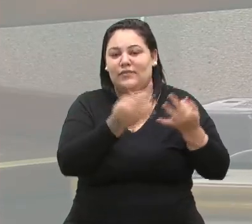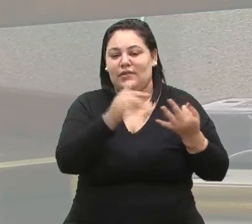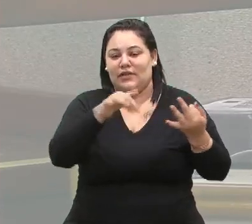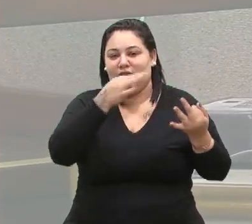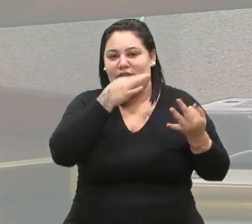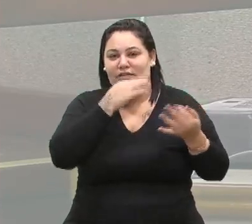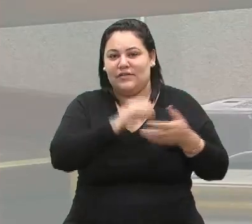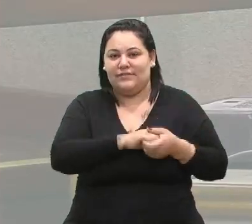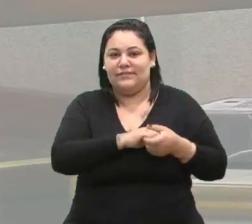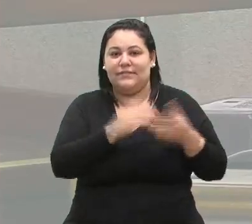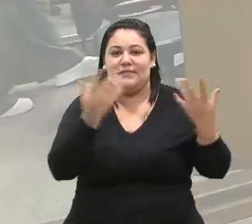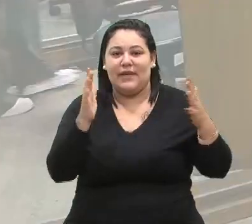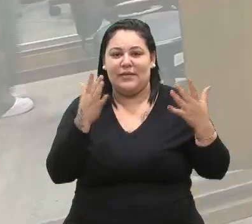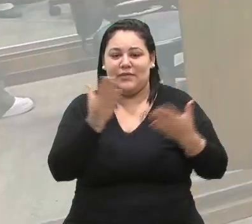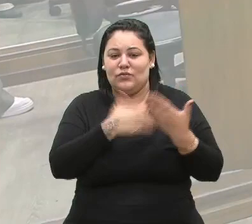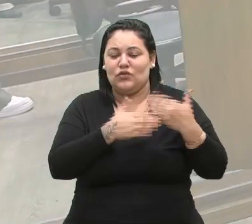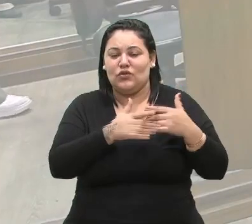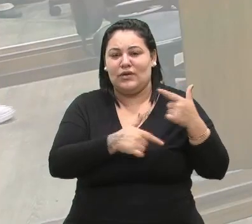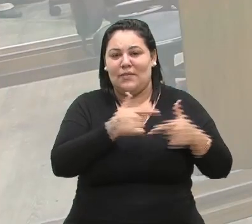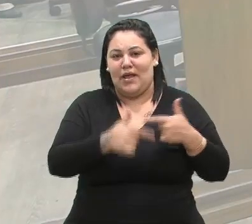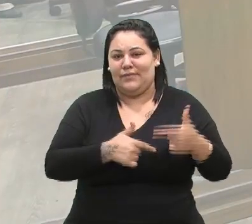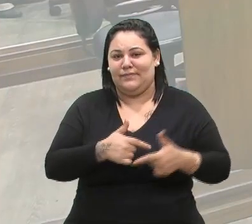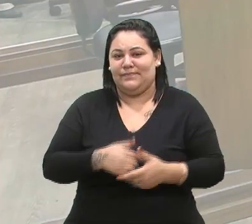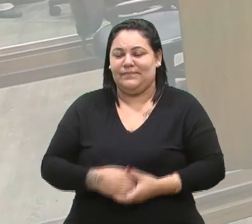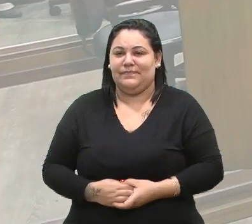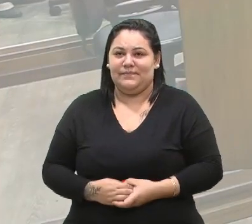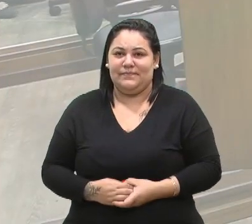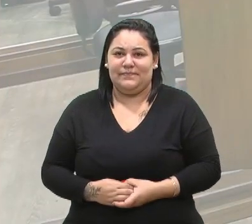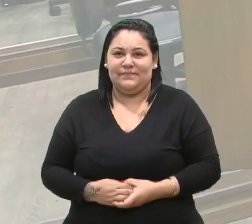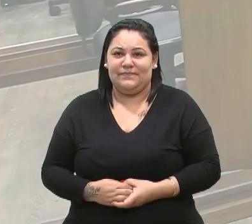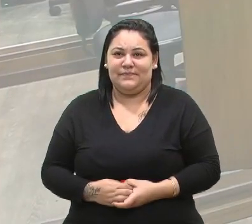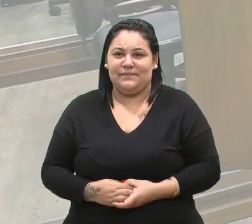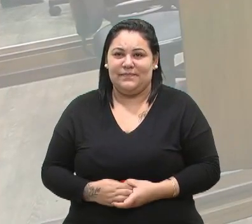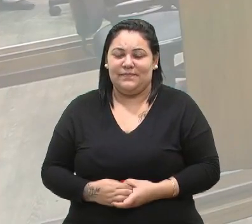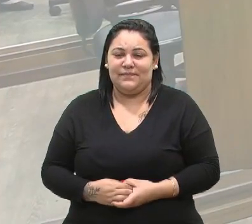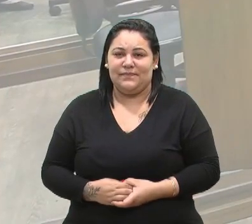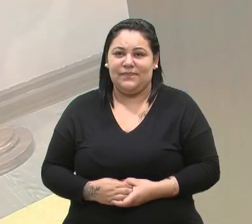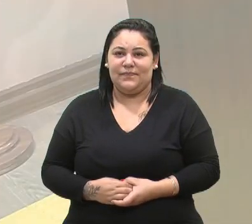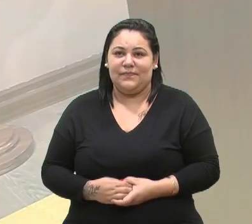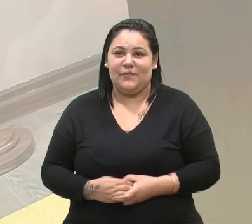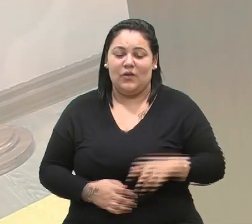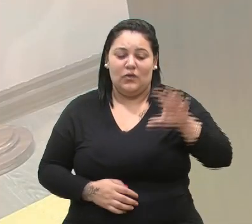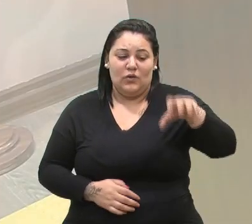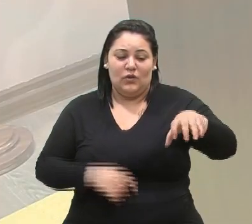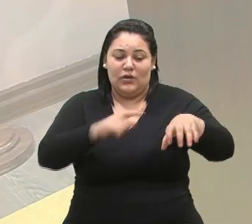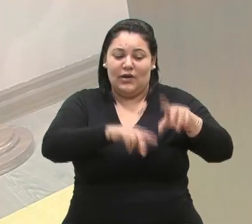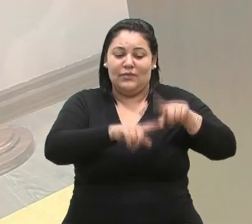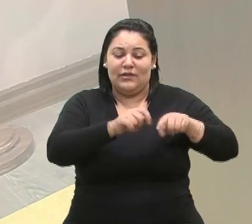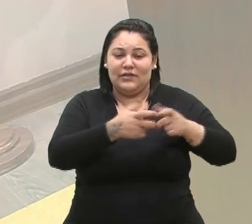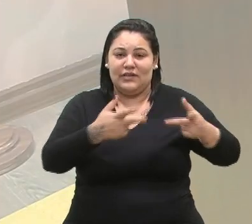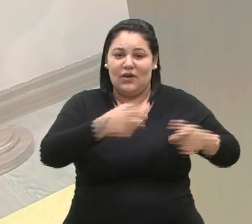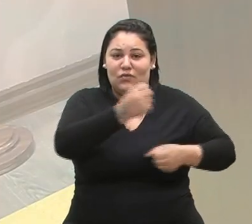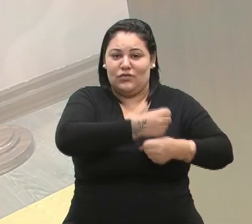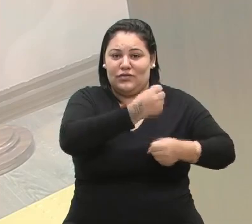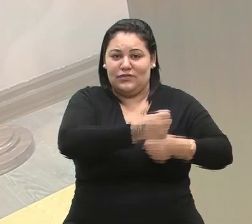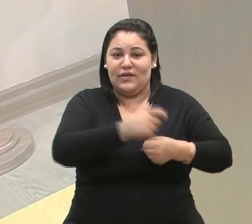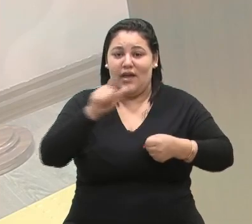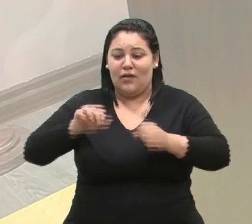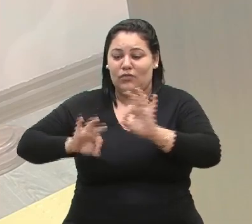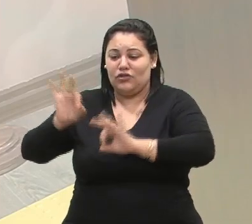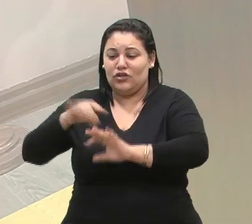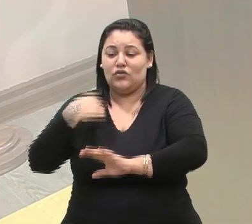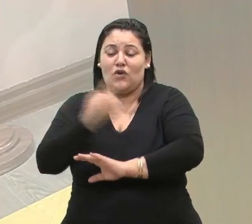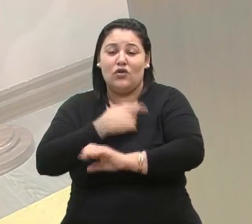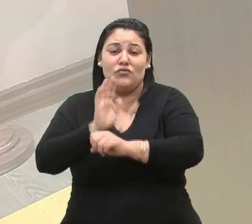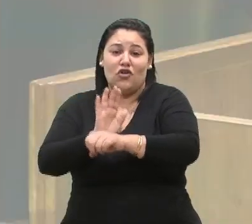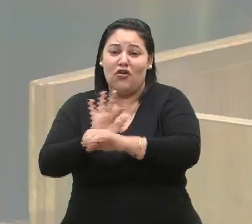vereador, por todo o seu trabalho. Obrigado. O Banco do Material de Construção é um projeto nosso para ajudar as